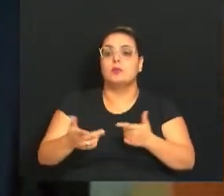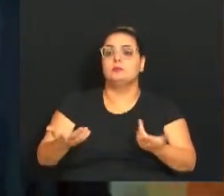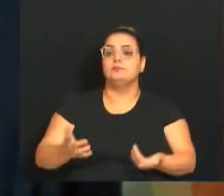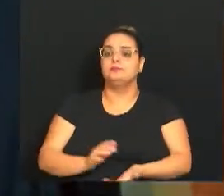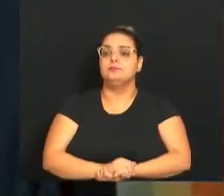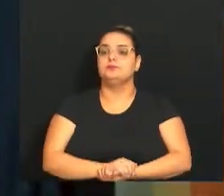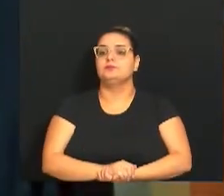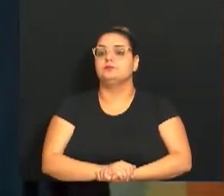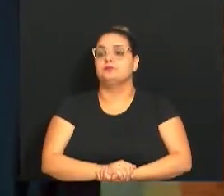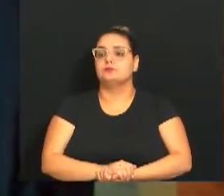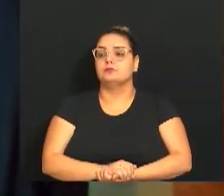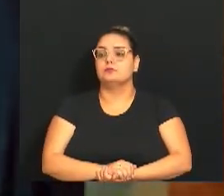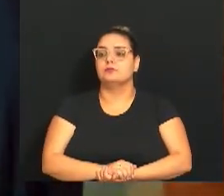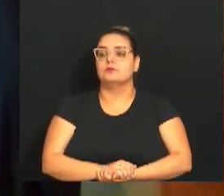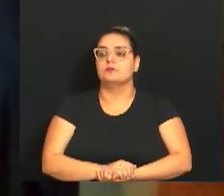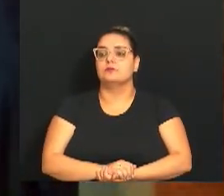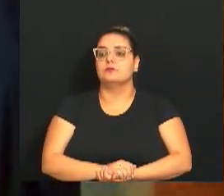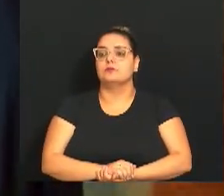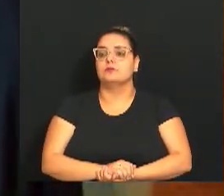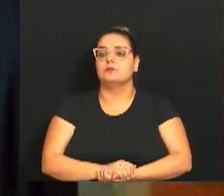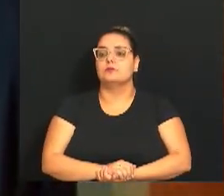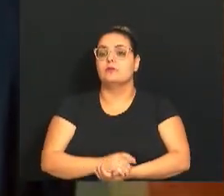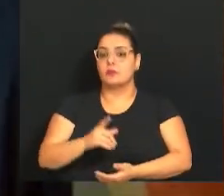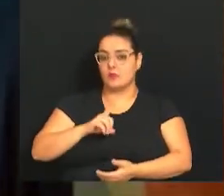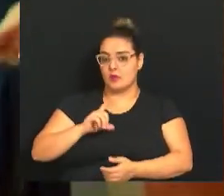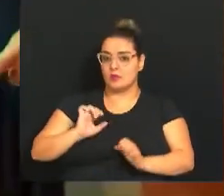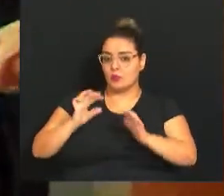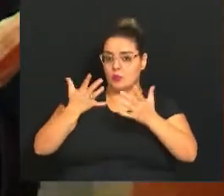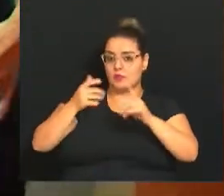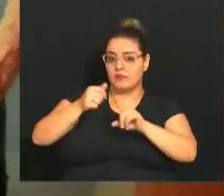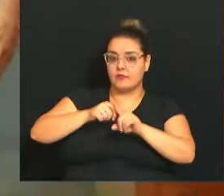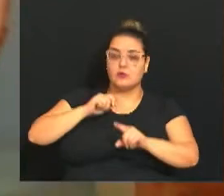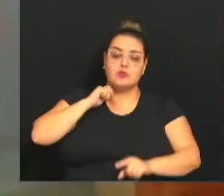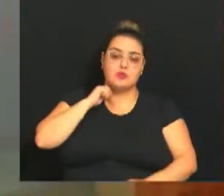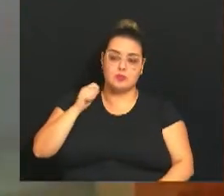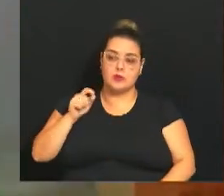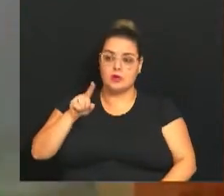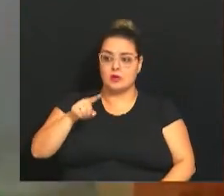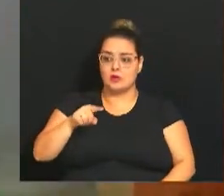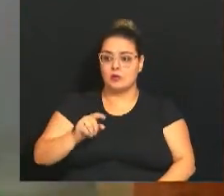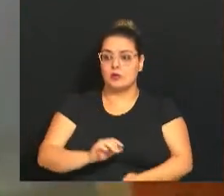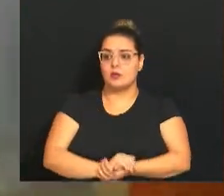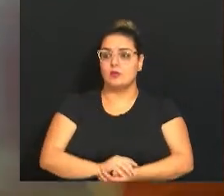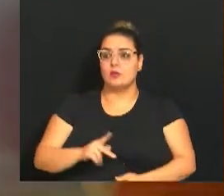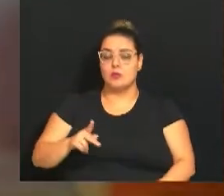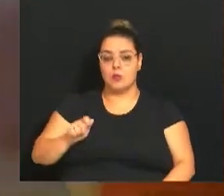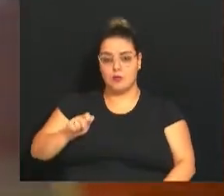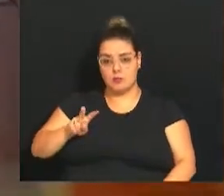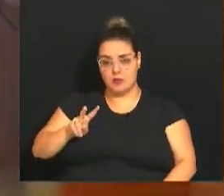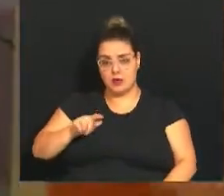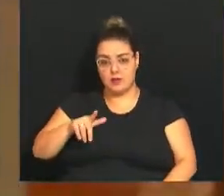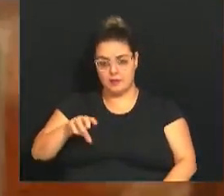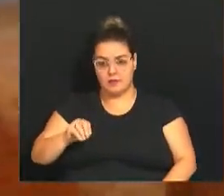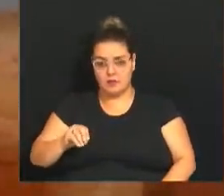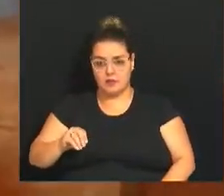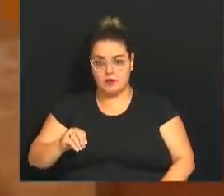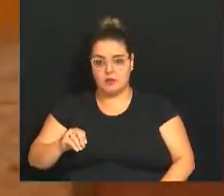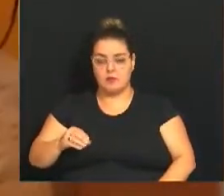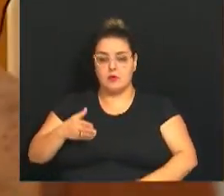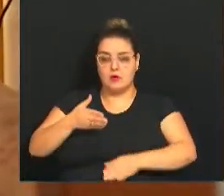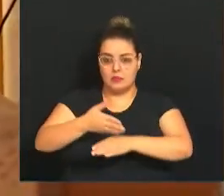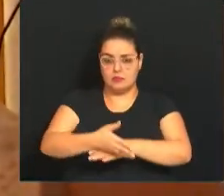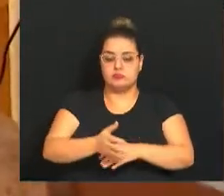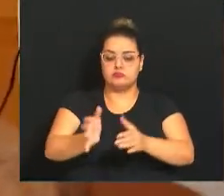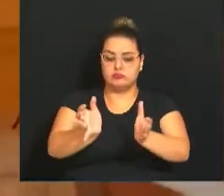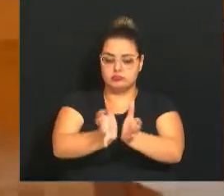estava me falando que vai ter evento em abril, é isso? Isso. O Pavão Cultural, ele faz parte de um coletivo aqui da